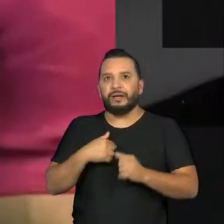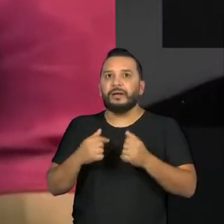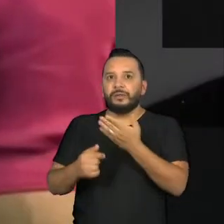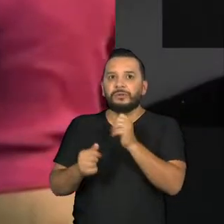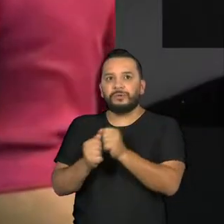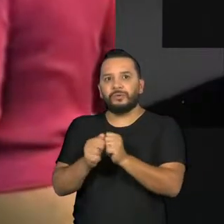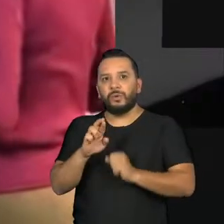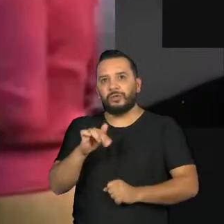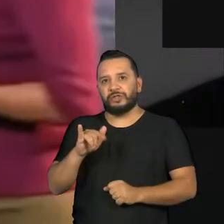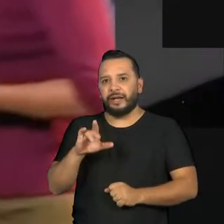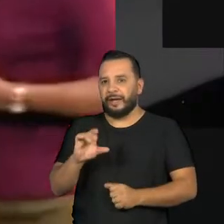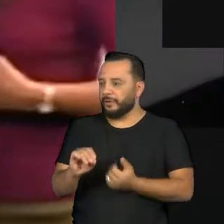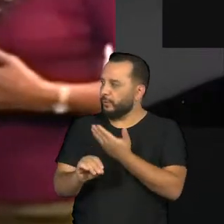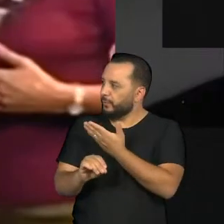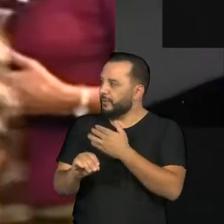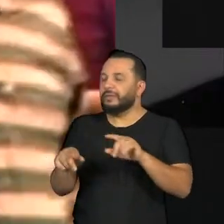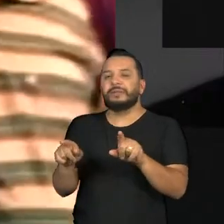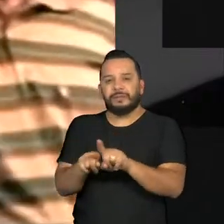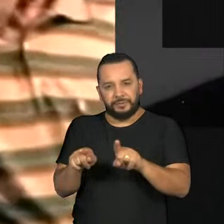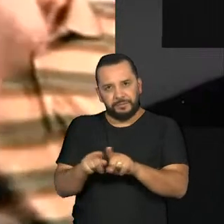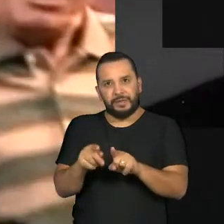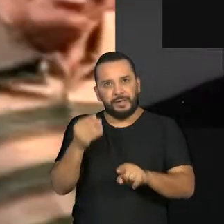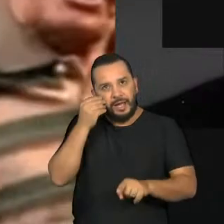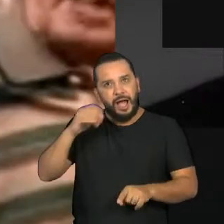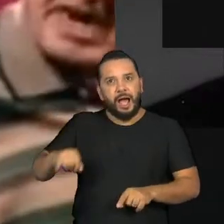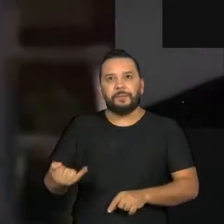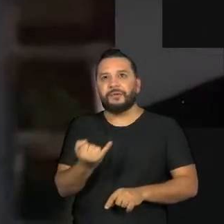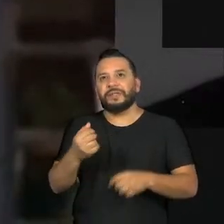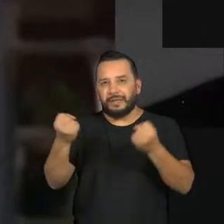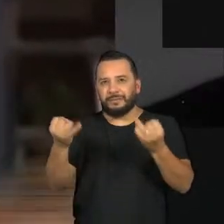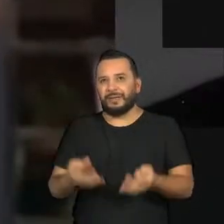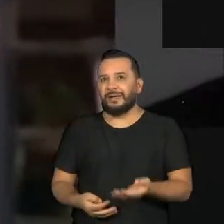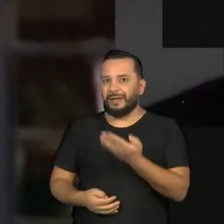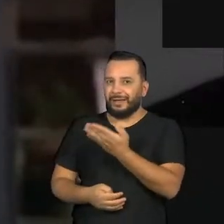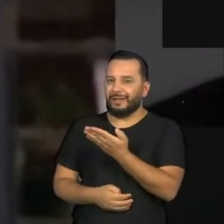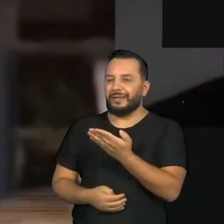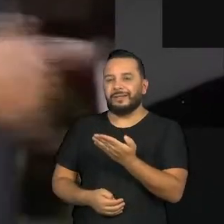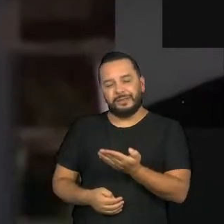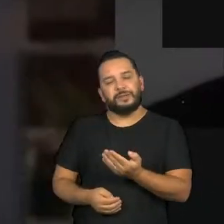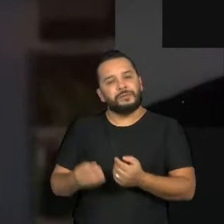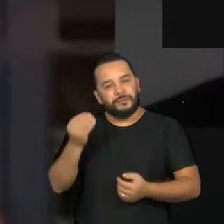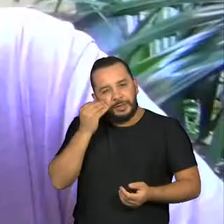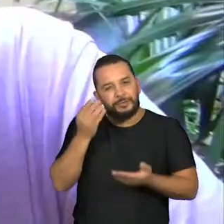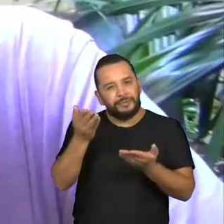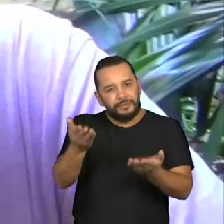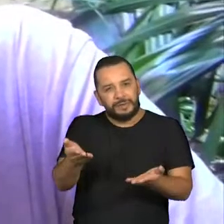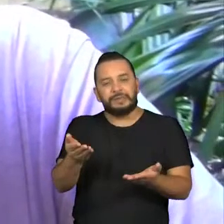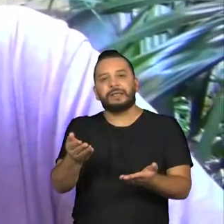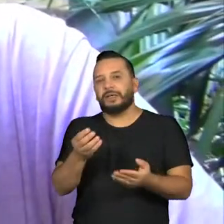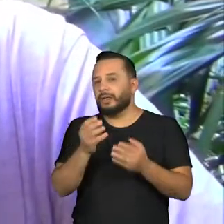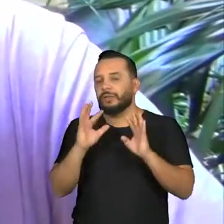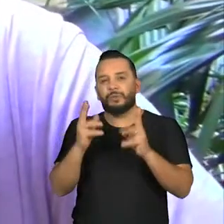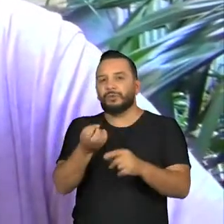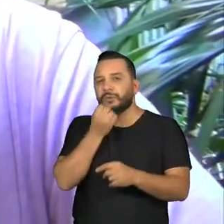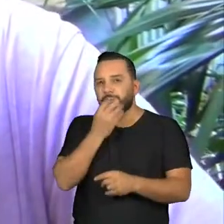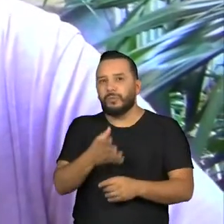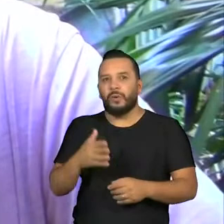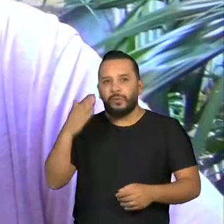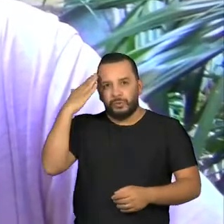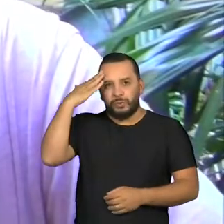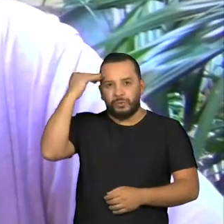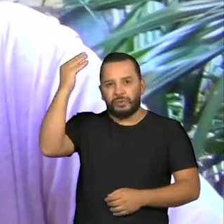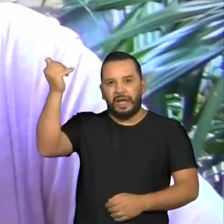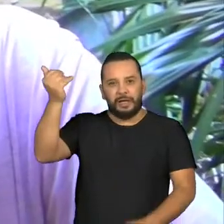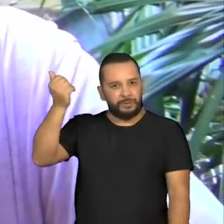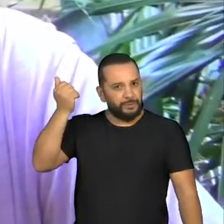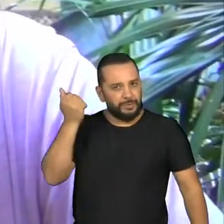que eu acho que vale a pena a gente falar dele aqui, aproveitar essa oportunidade. É isso, Denise, um beijo enorme para você, tudo de bom, sucesso em todos os